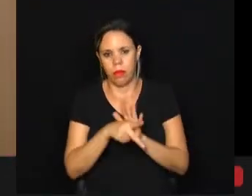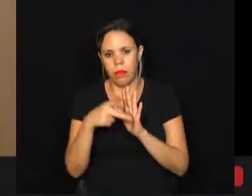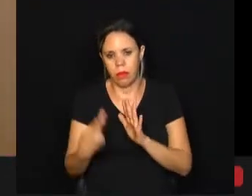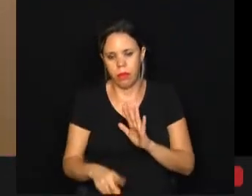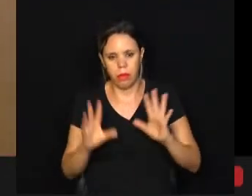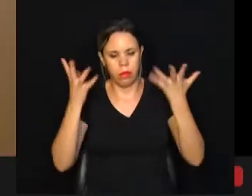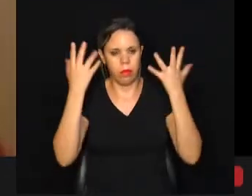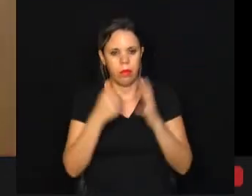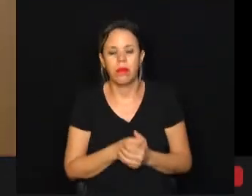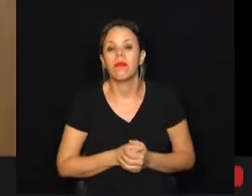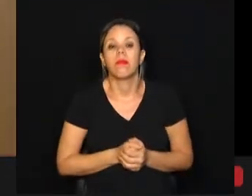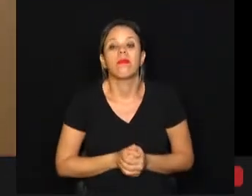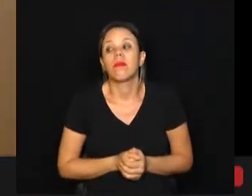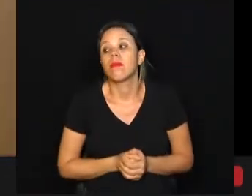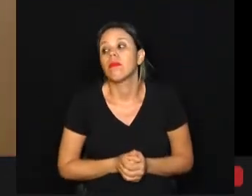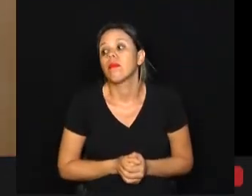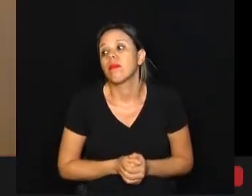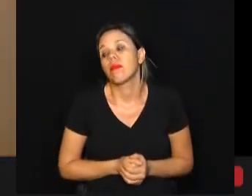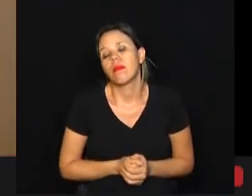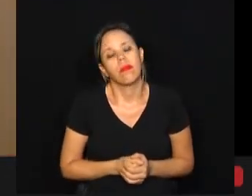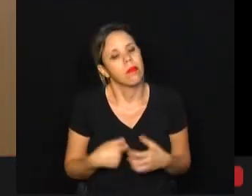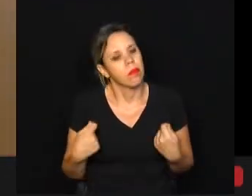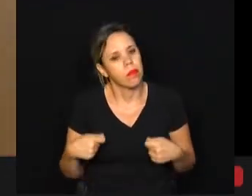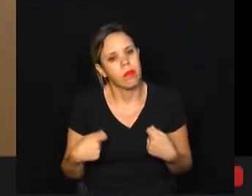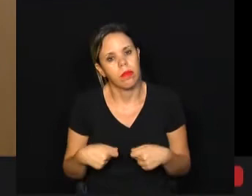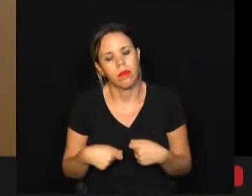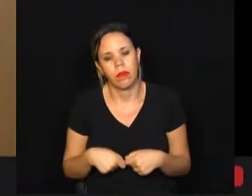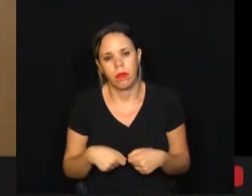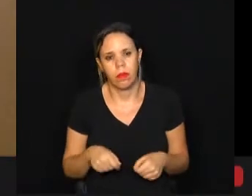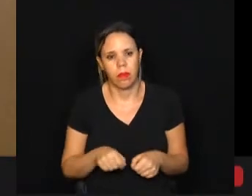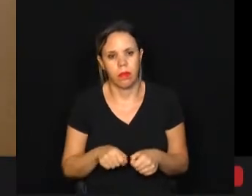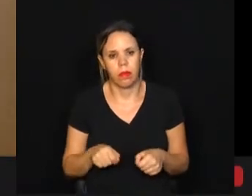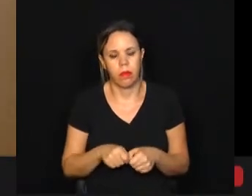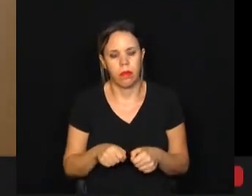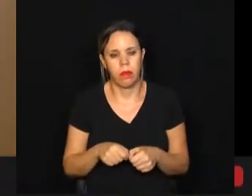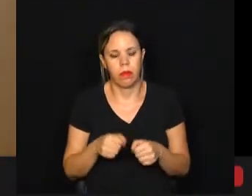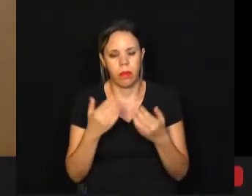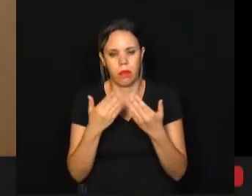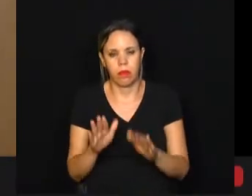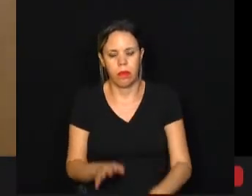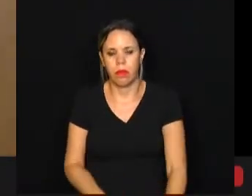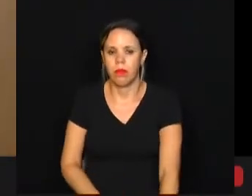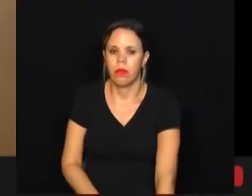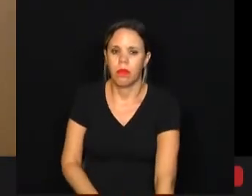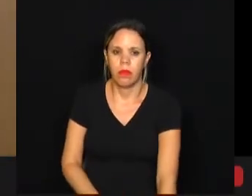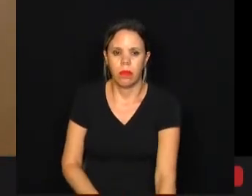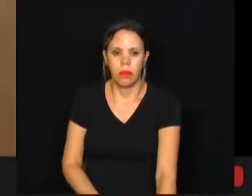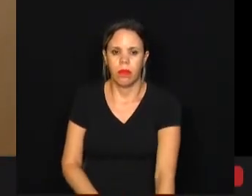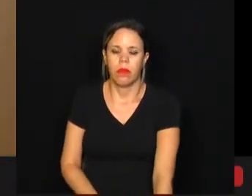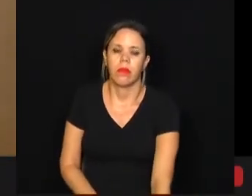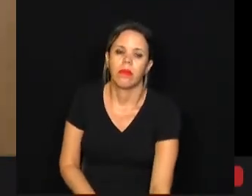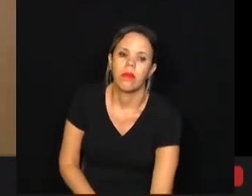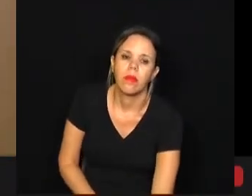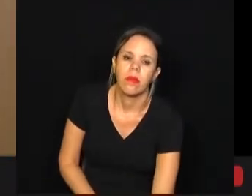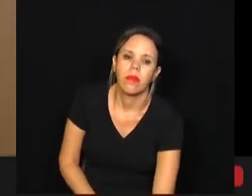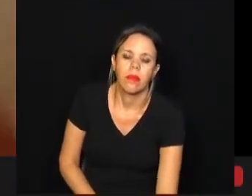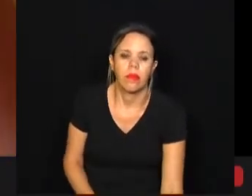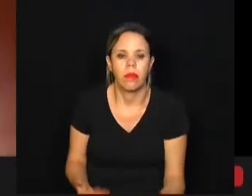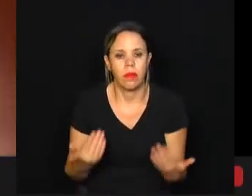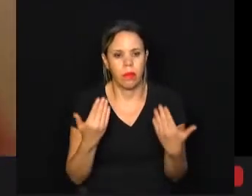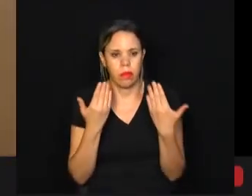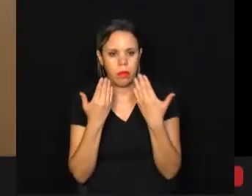festa. Então, o que a gente precisa? A gente precisa das aberturas. A gente precisa que sejam